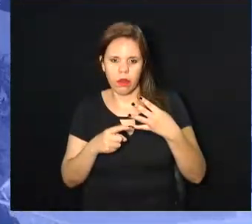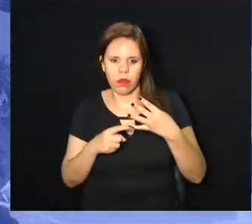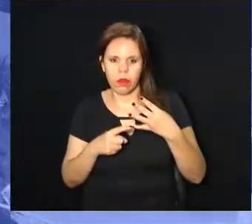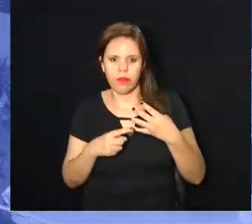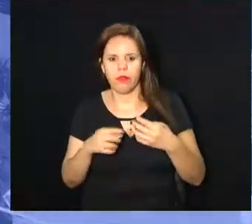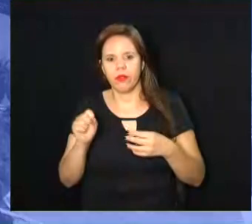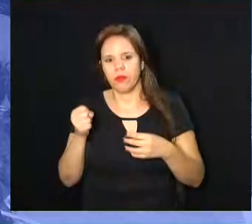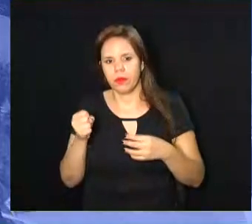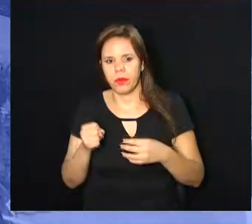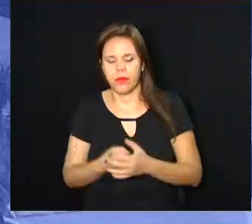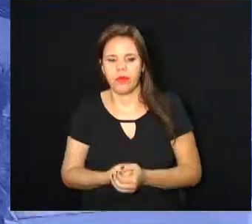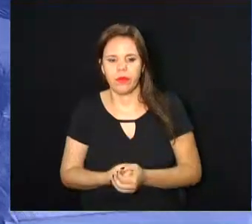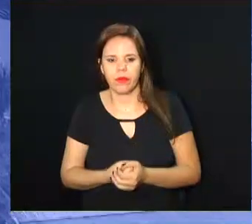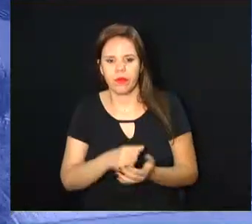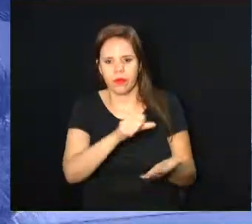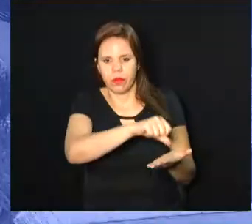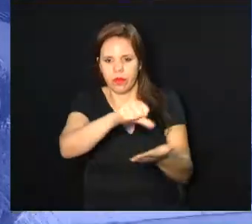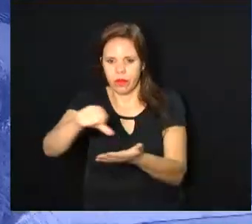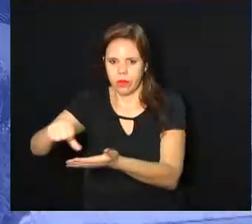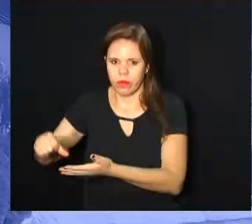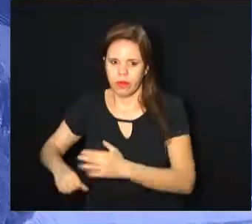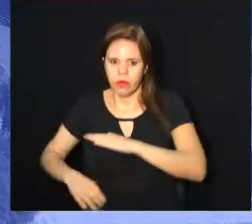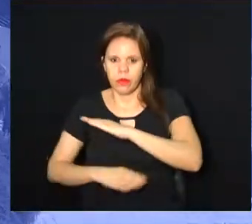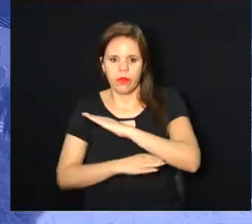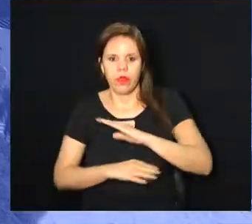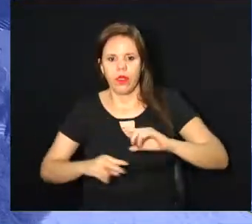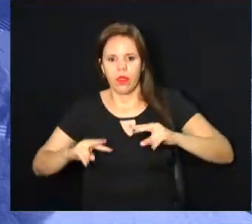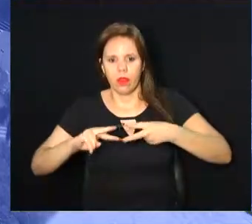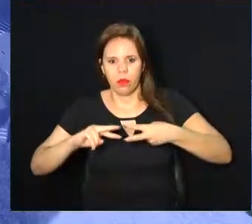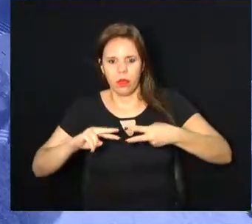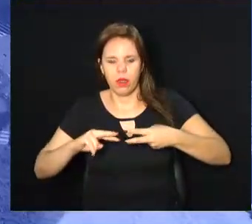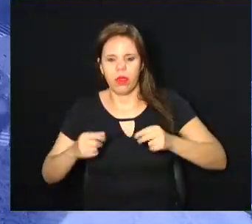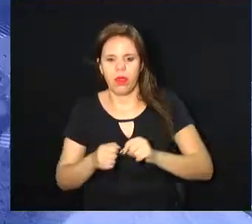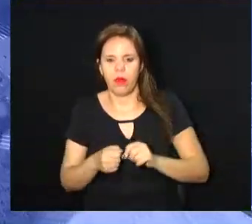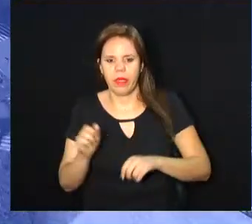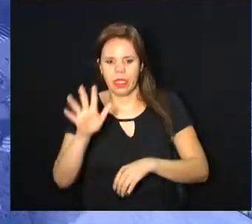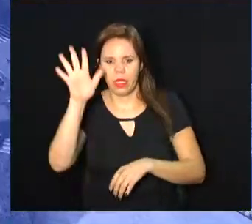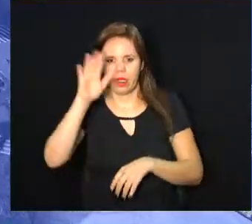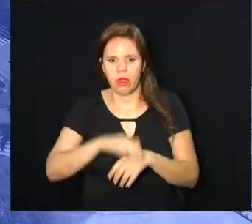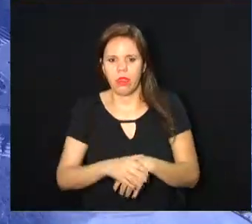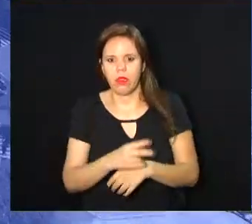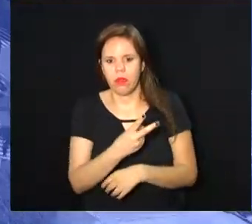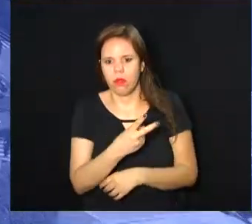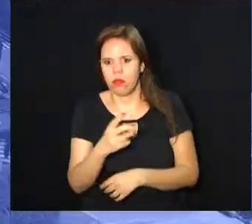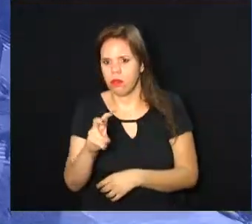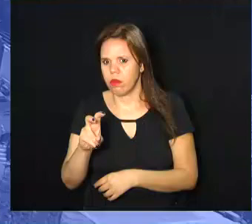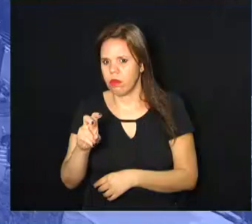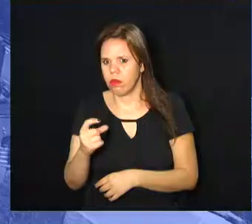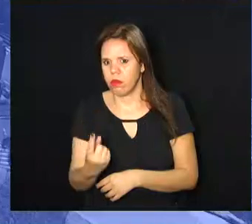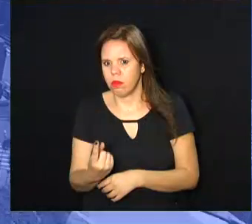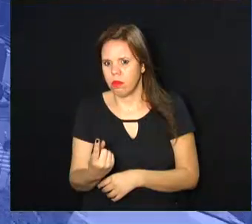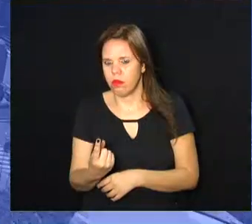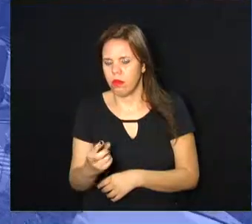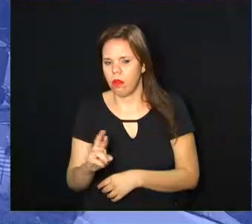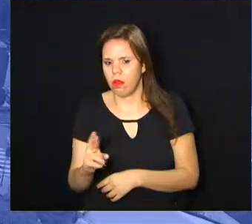8º lugar. Na região, a Câmara de Paulínia é a mais cara, custa R$